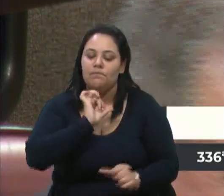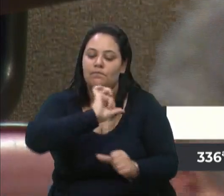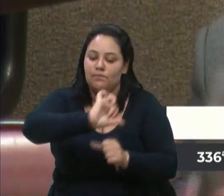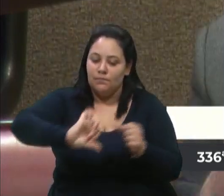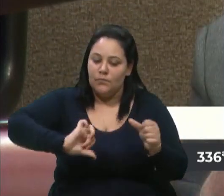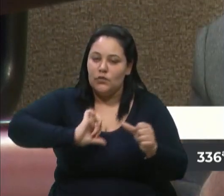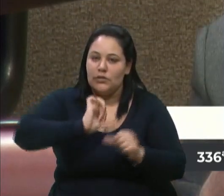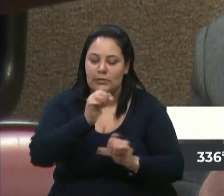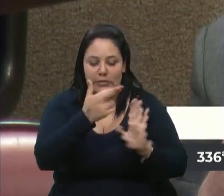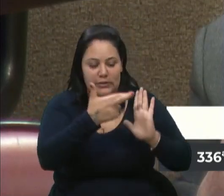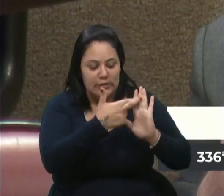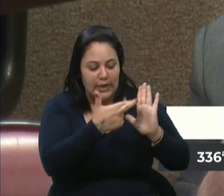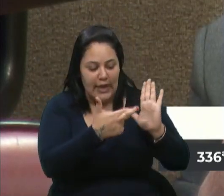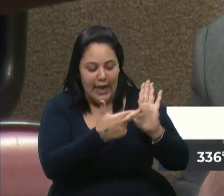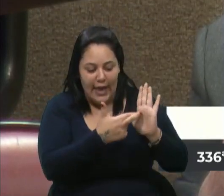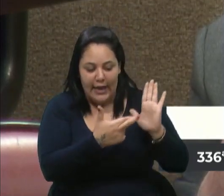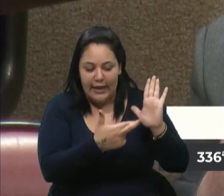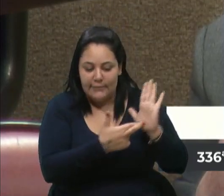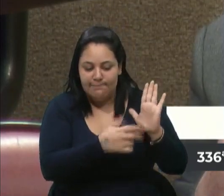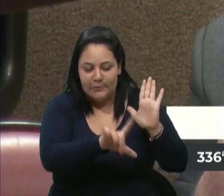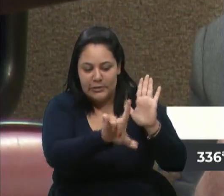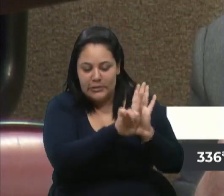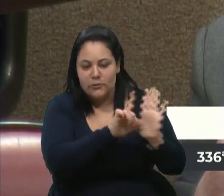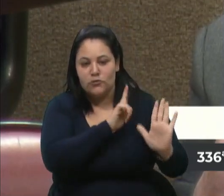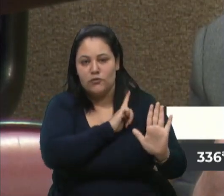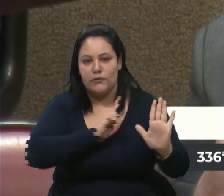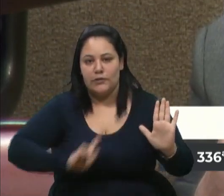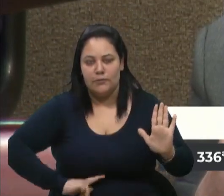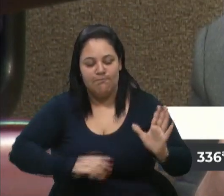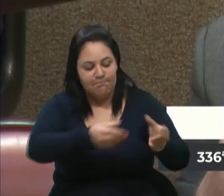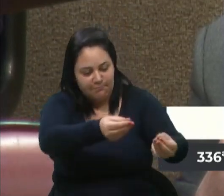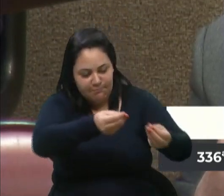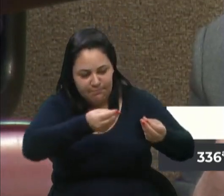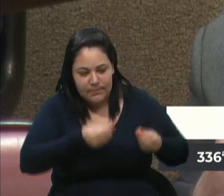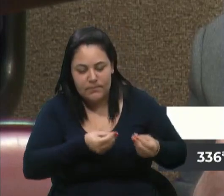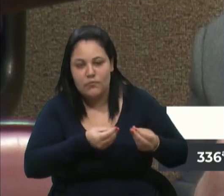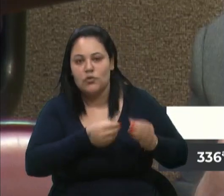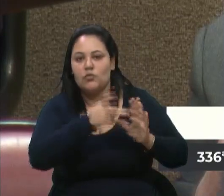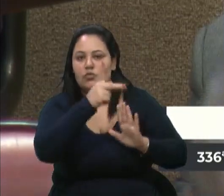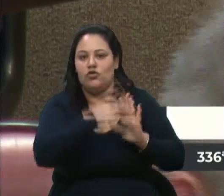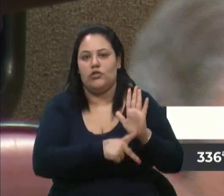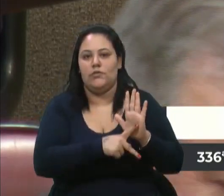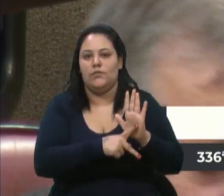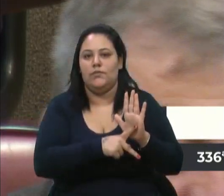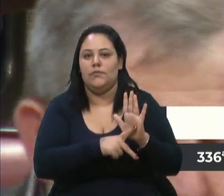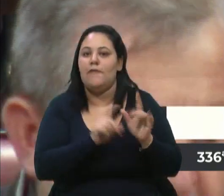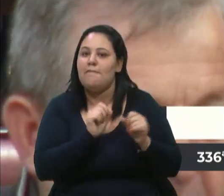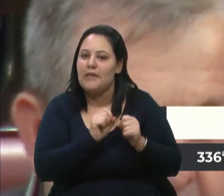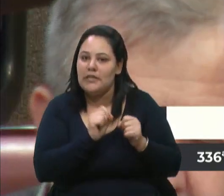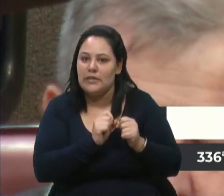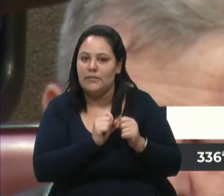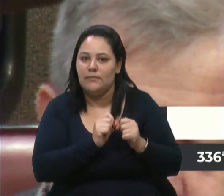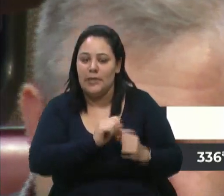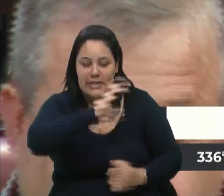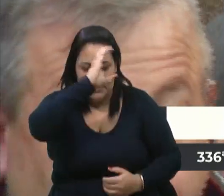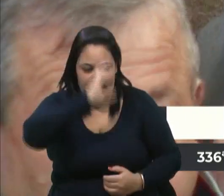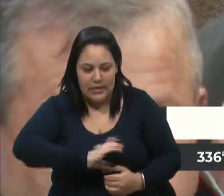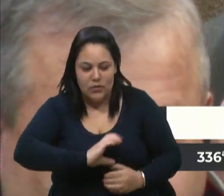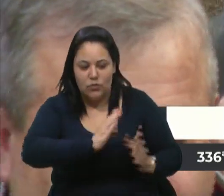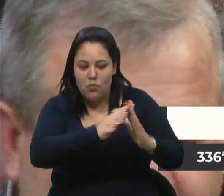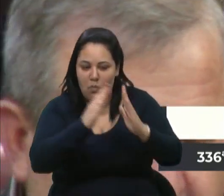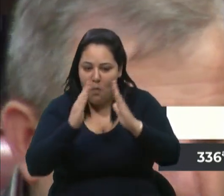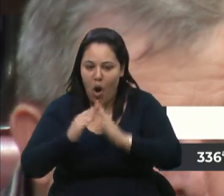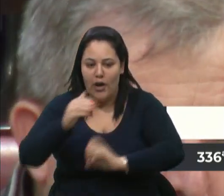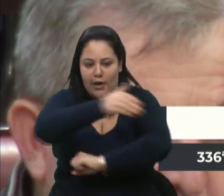de diretrizes governamentais, trazendo projetos para que estes cidadãos que estão